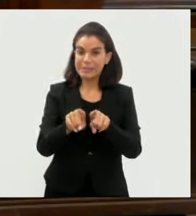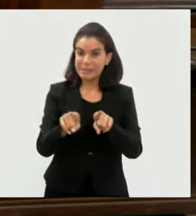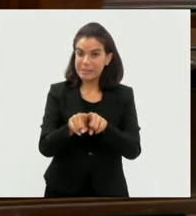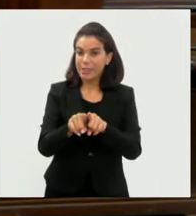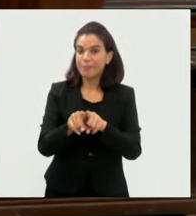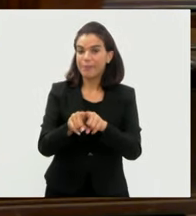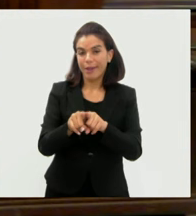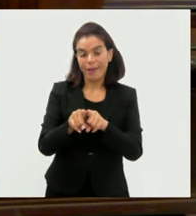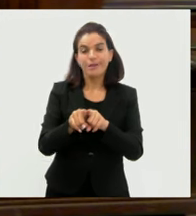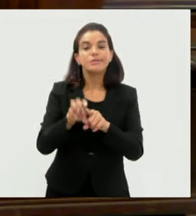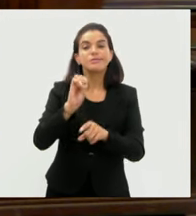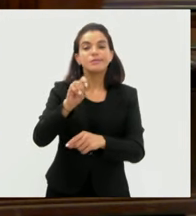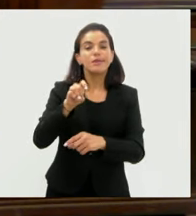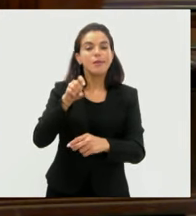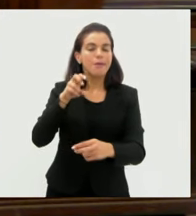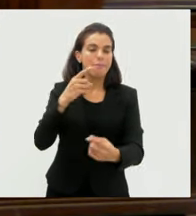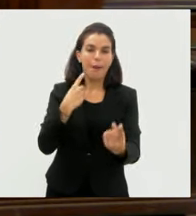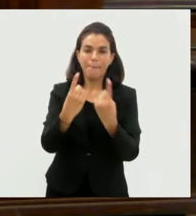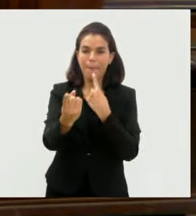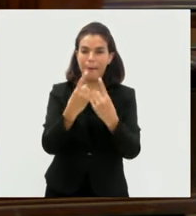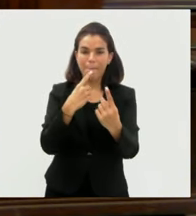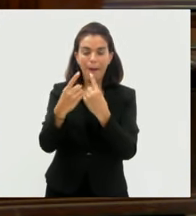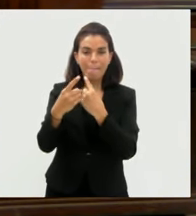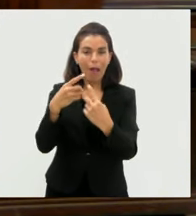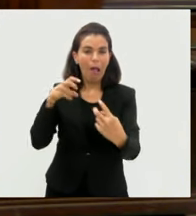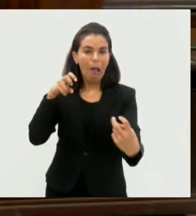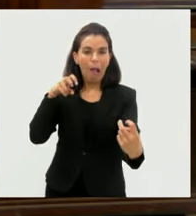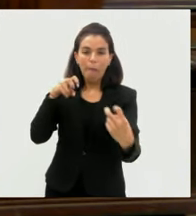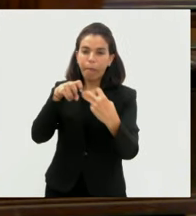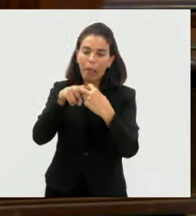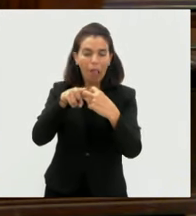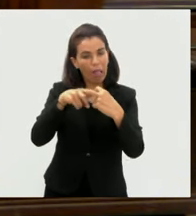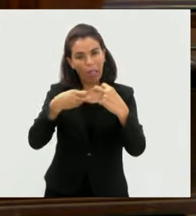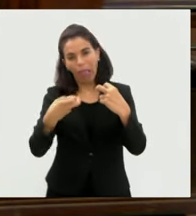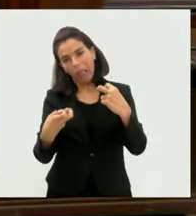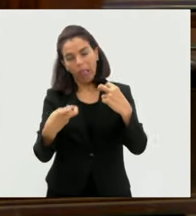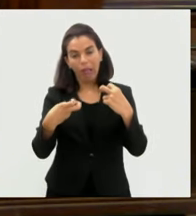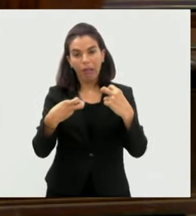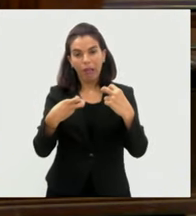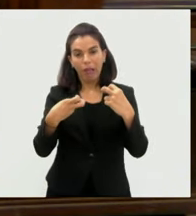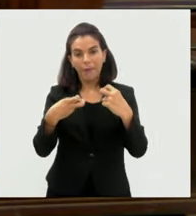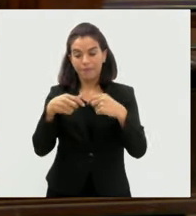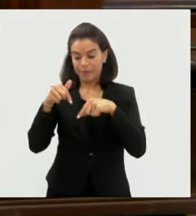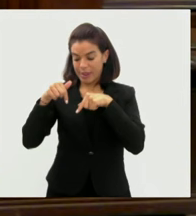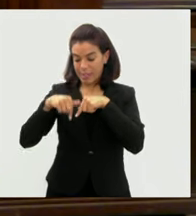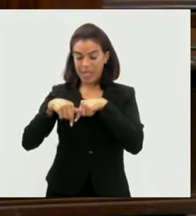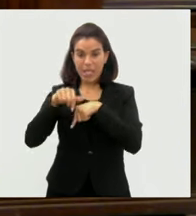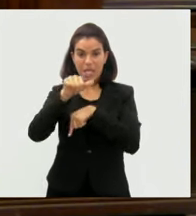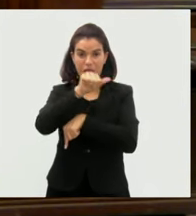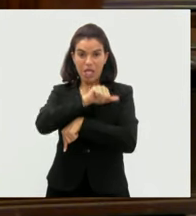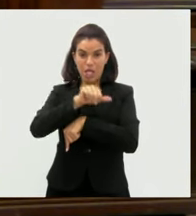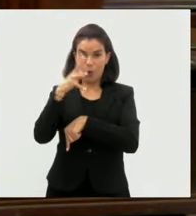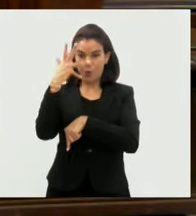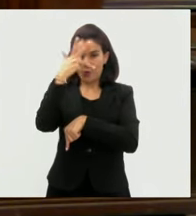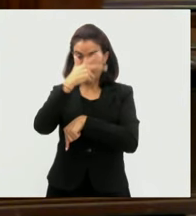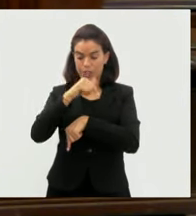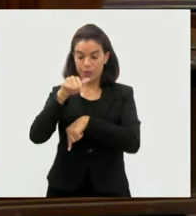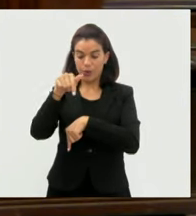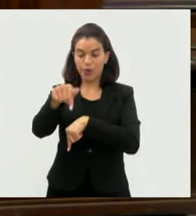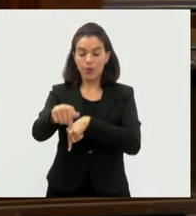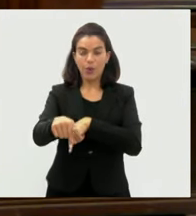na BR-101, todos os acidentados no trecho entre Rio Bonito e Campos